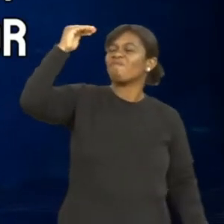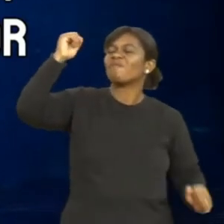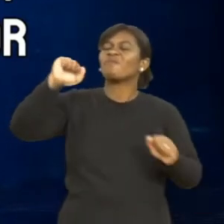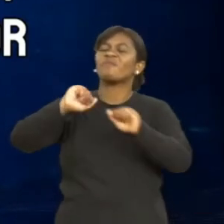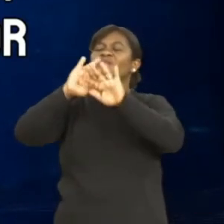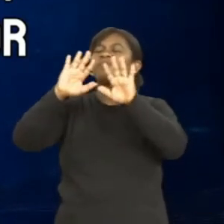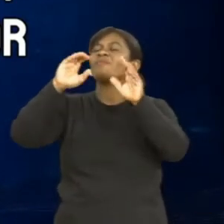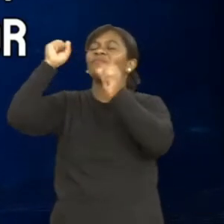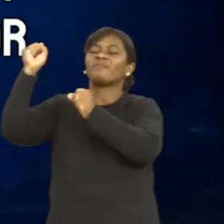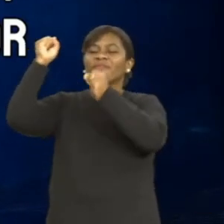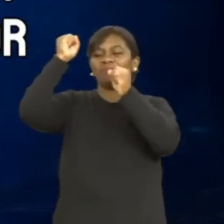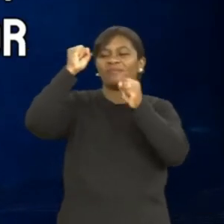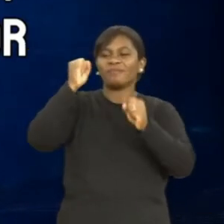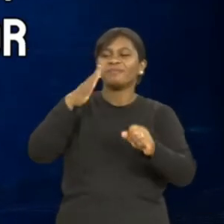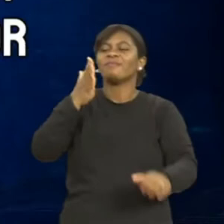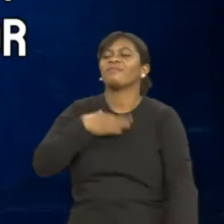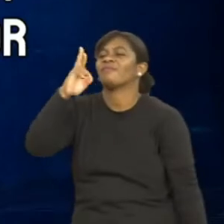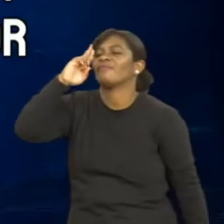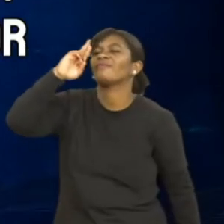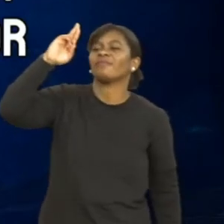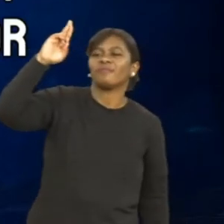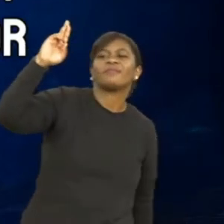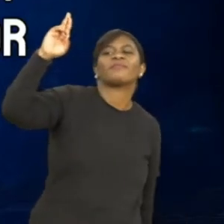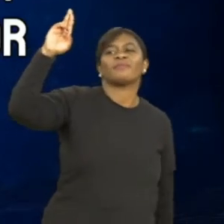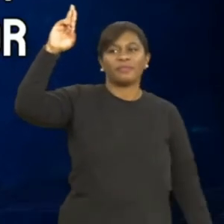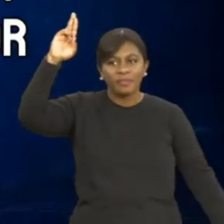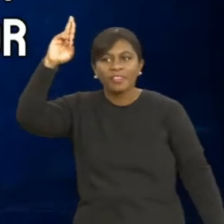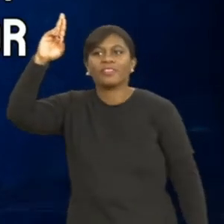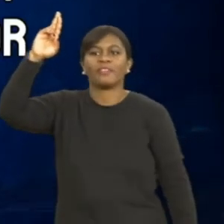o supremo e poderoso, meu Senhor.